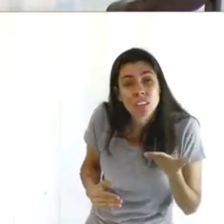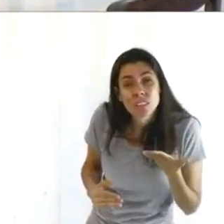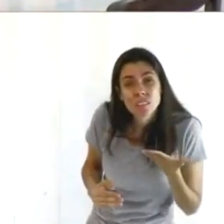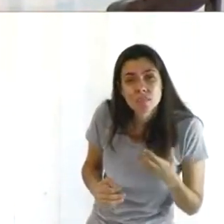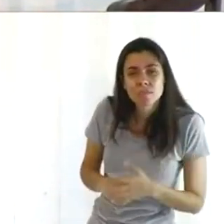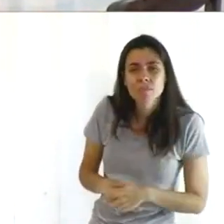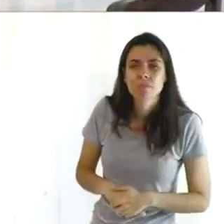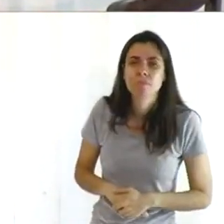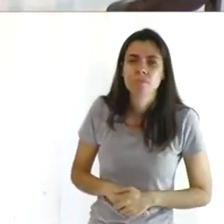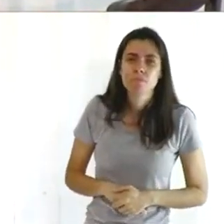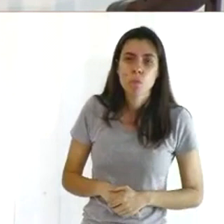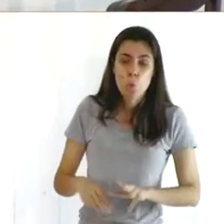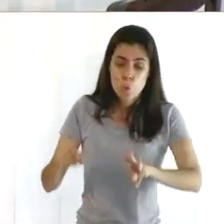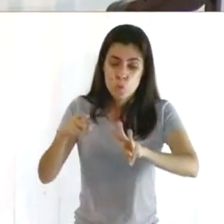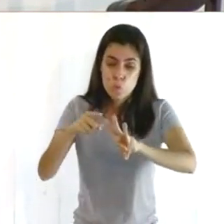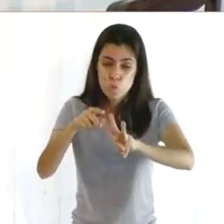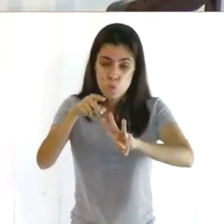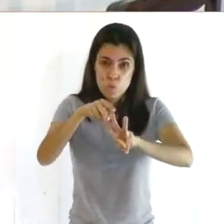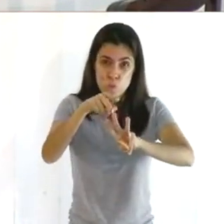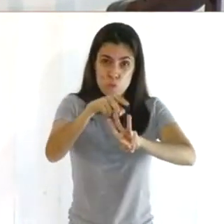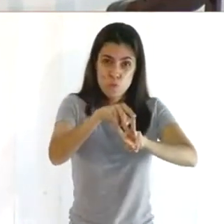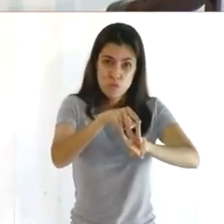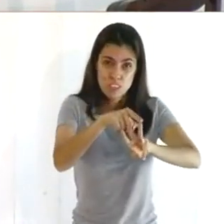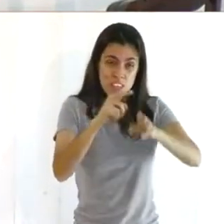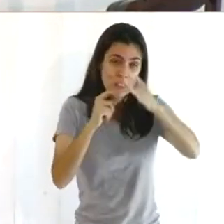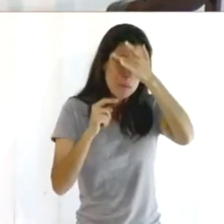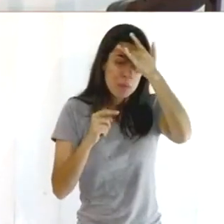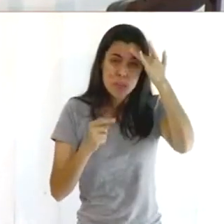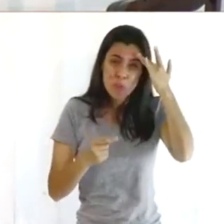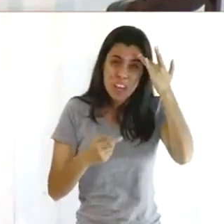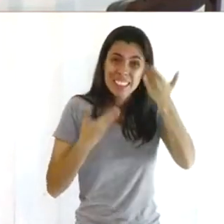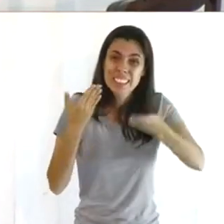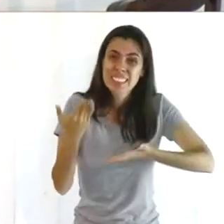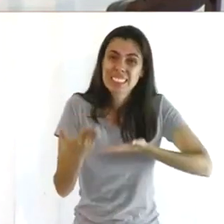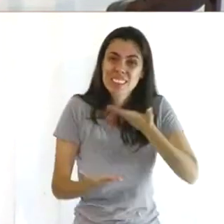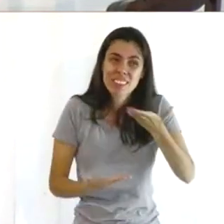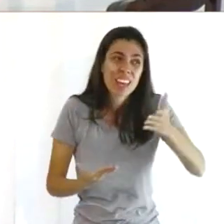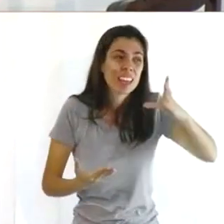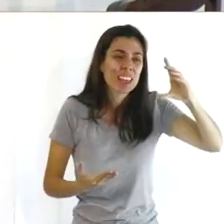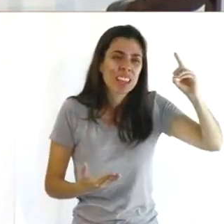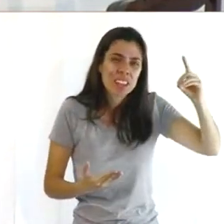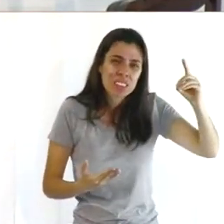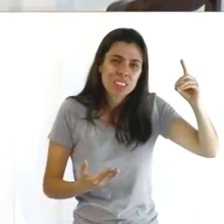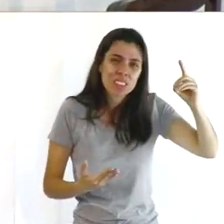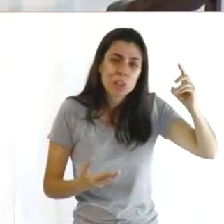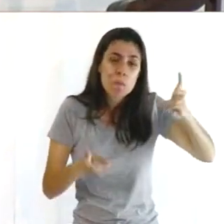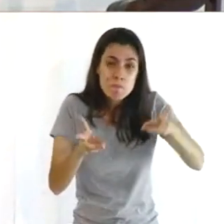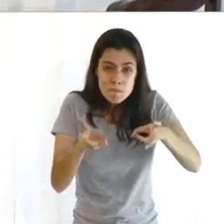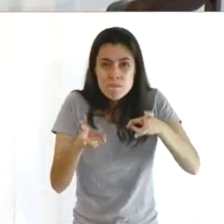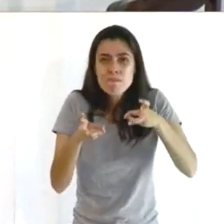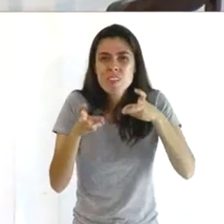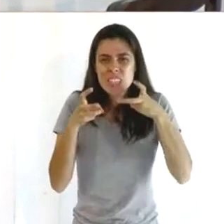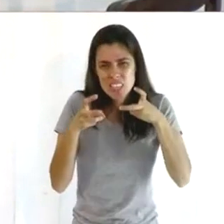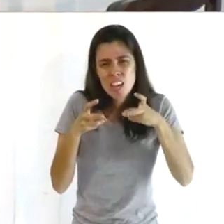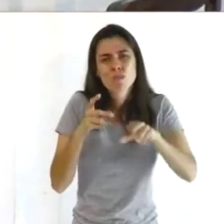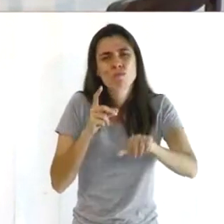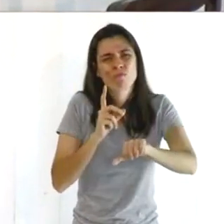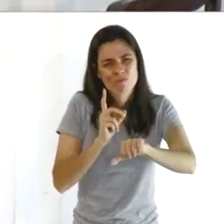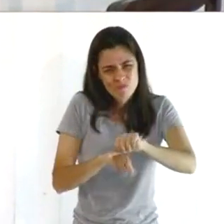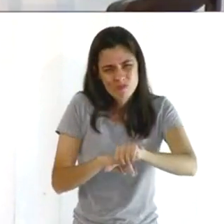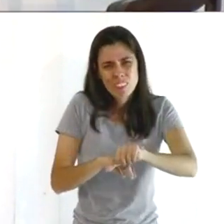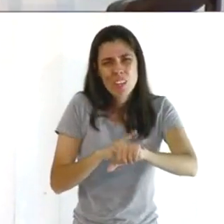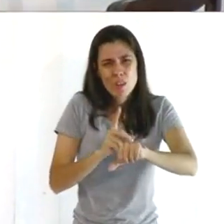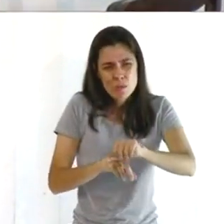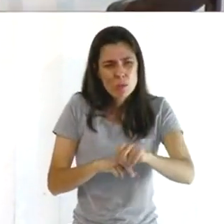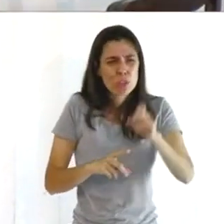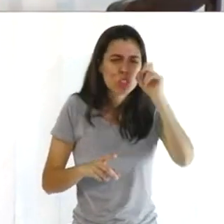Davi, Asaf, Etã, eles estão em algum momento de aflição, reconhecem às vezes que por juízo de Deus, por